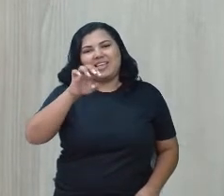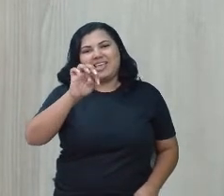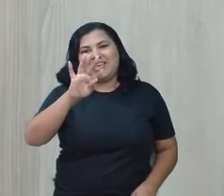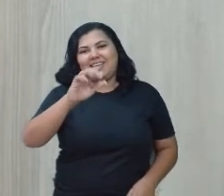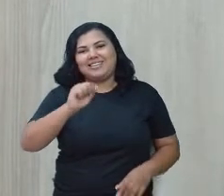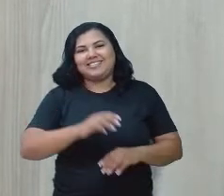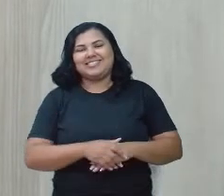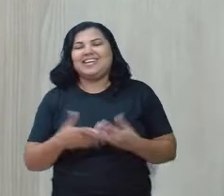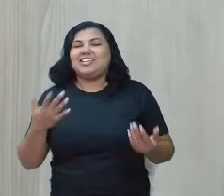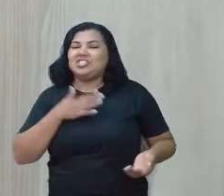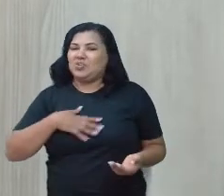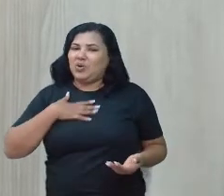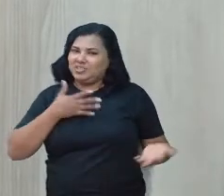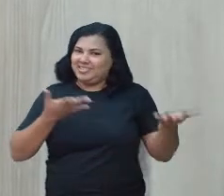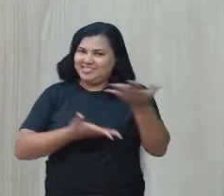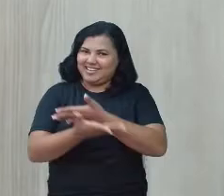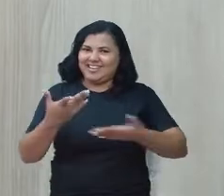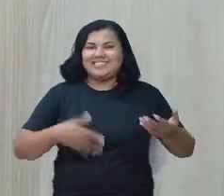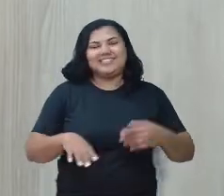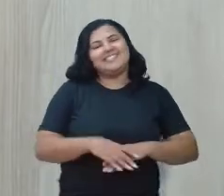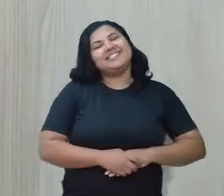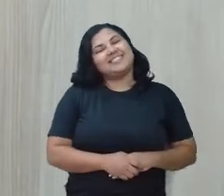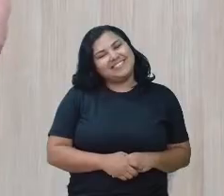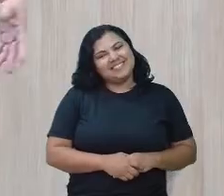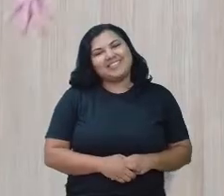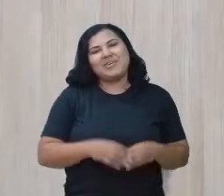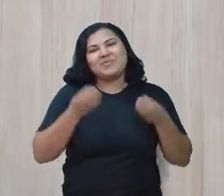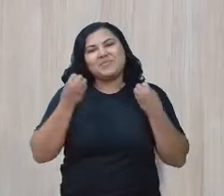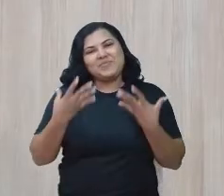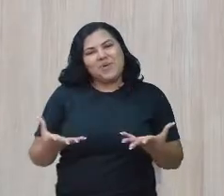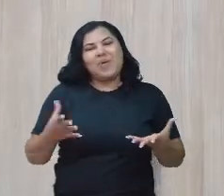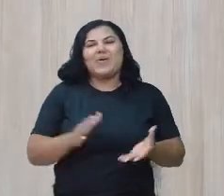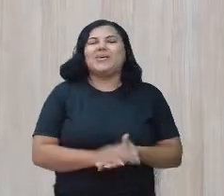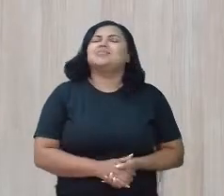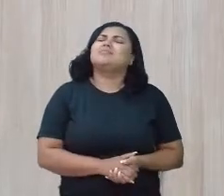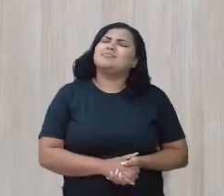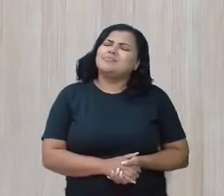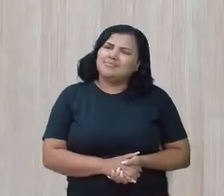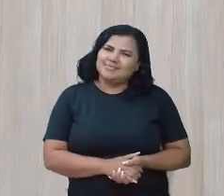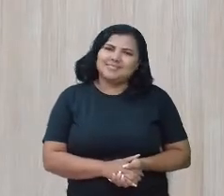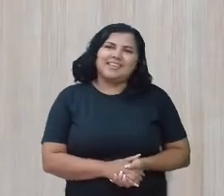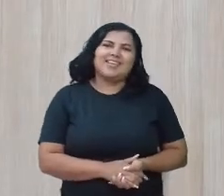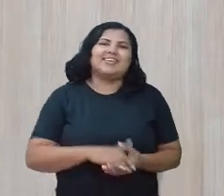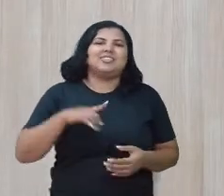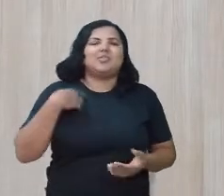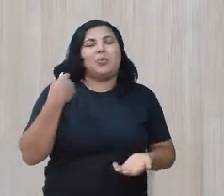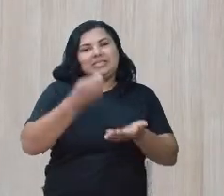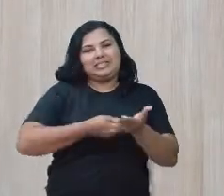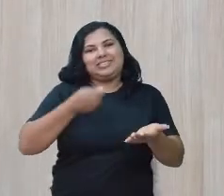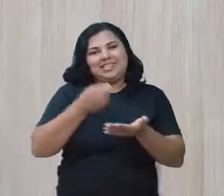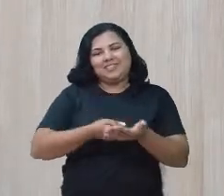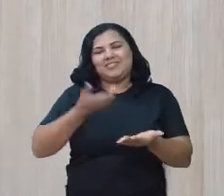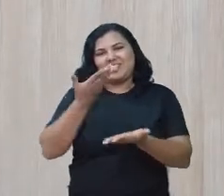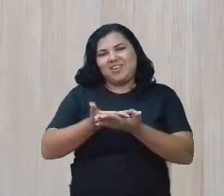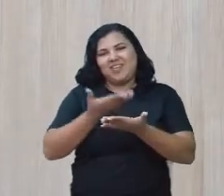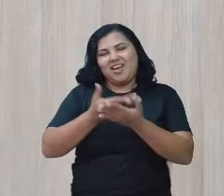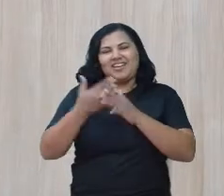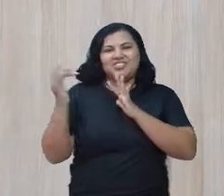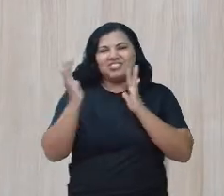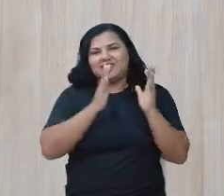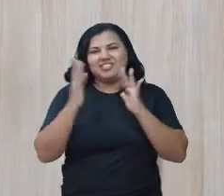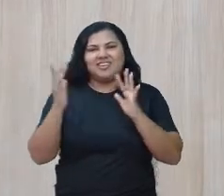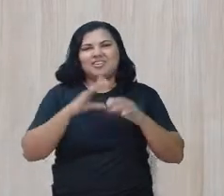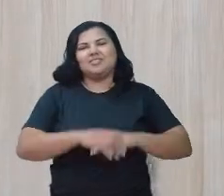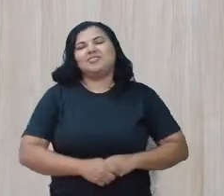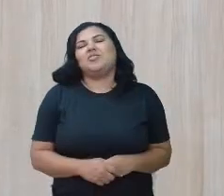gostando legal! muito dessa interação aqui, viu? Que bom! É para isso que a gente tenta, né, fazer uma aula dinâmica e